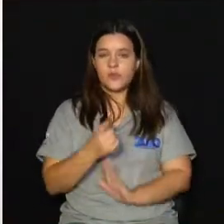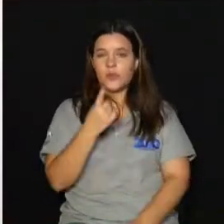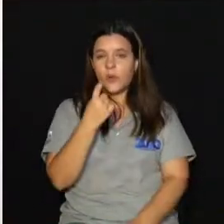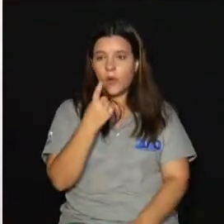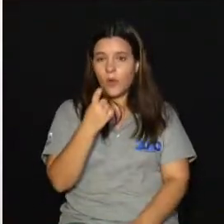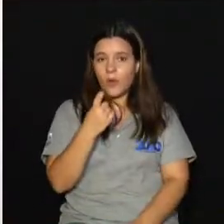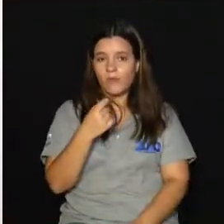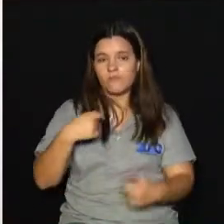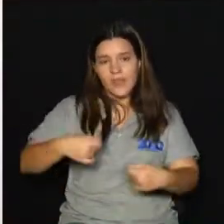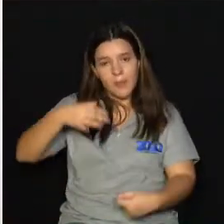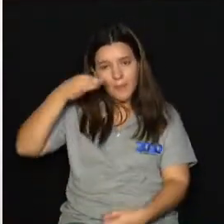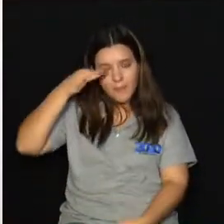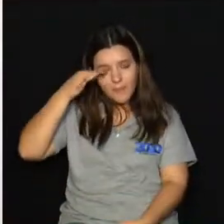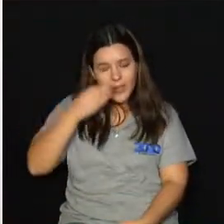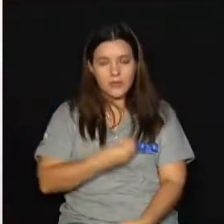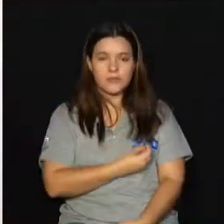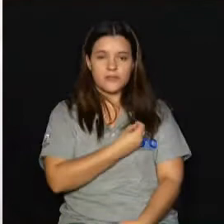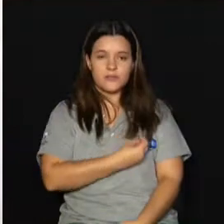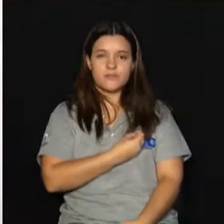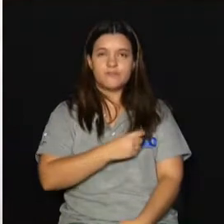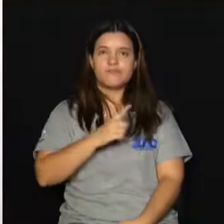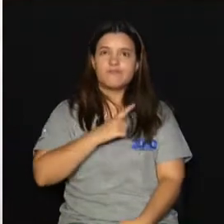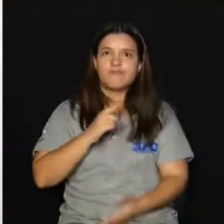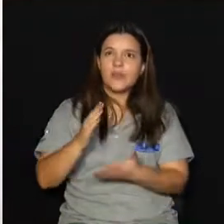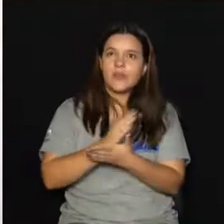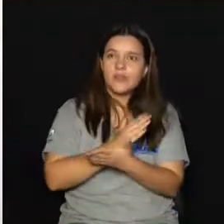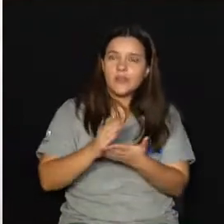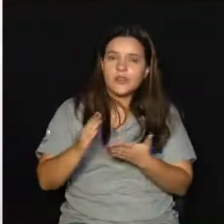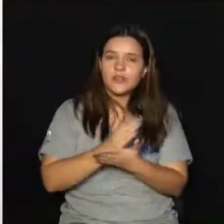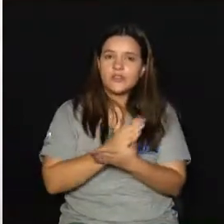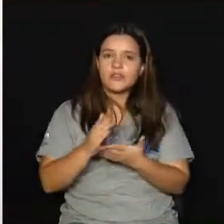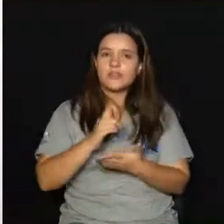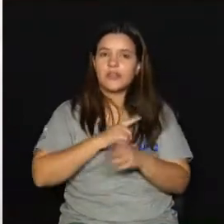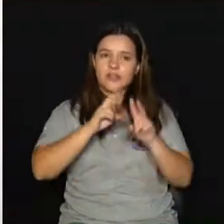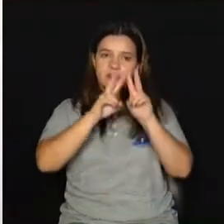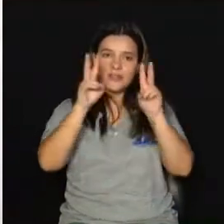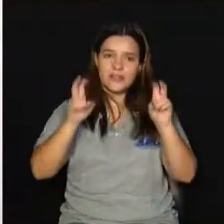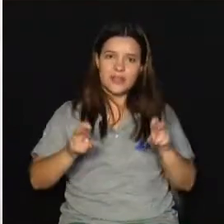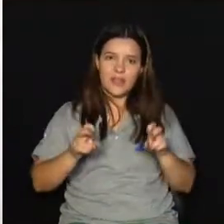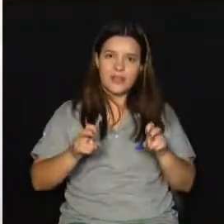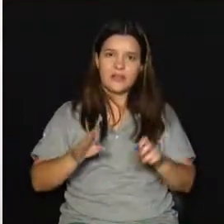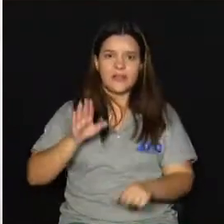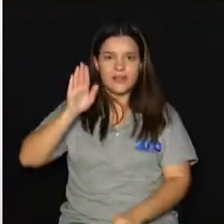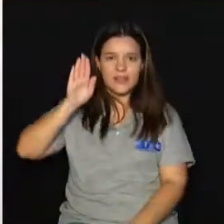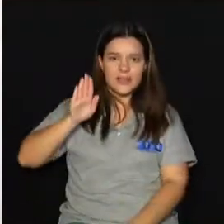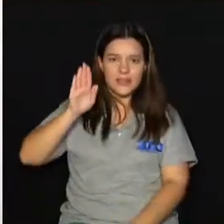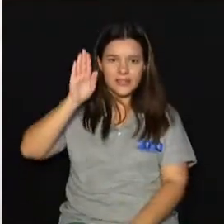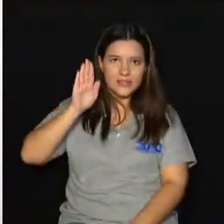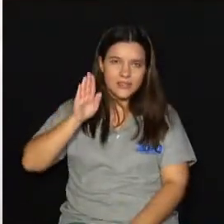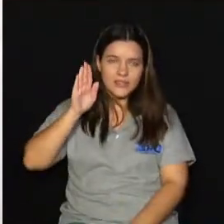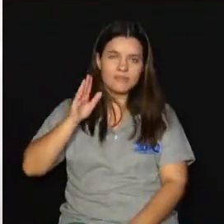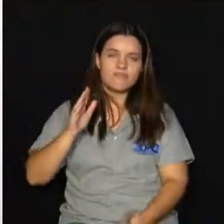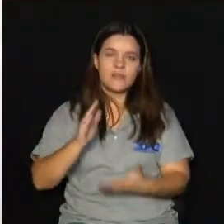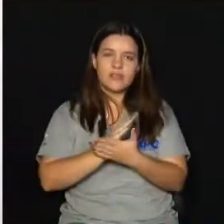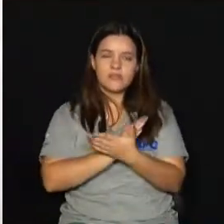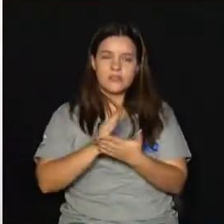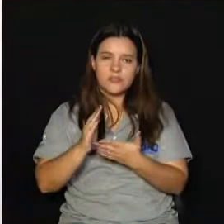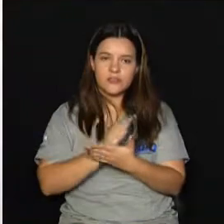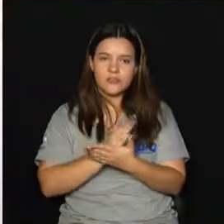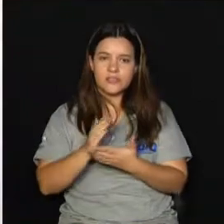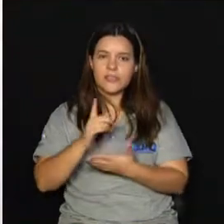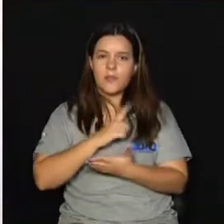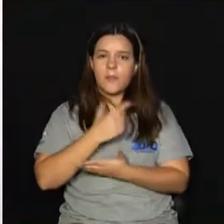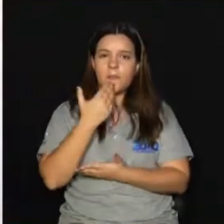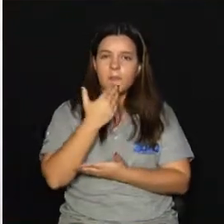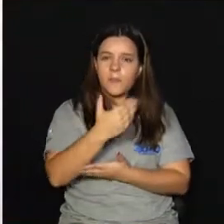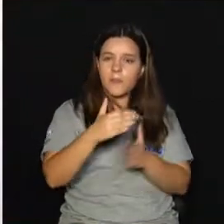feita presencial é algum processo relacionado a candidatos, que às vezes entram com alguma